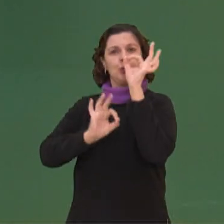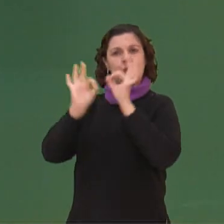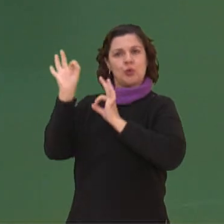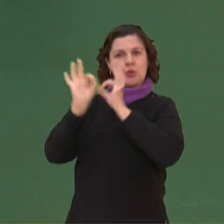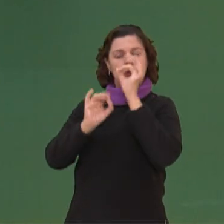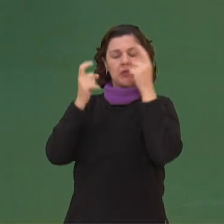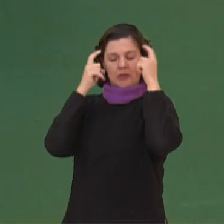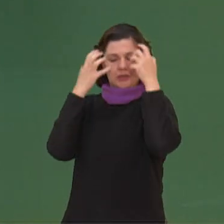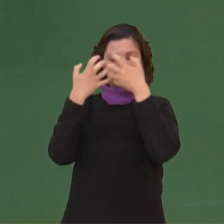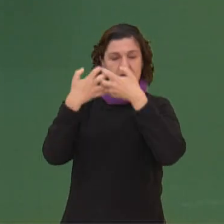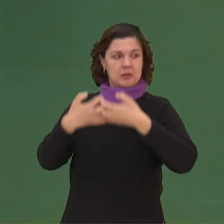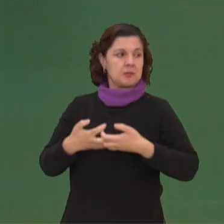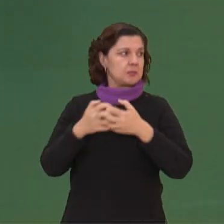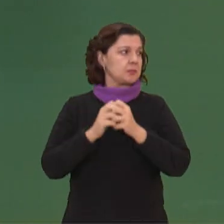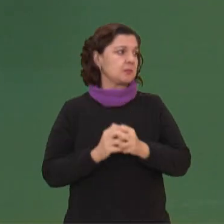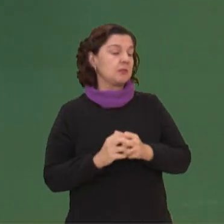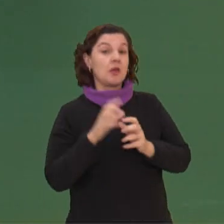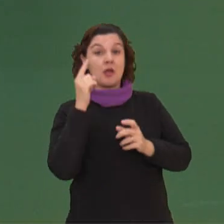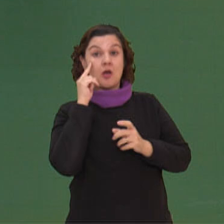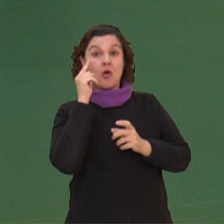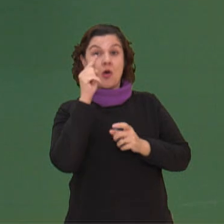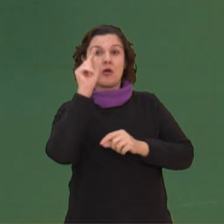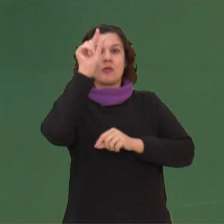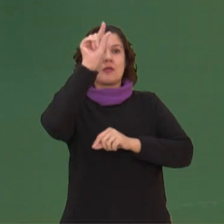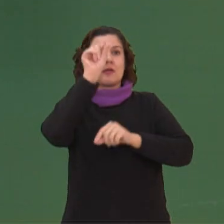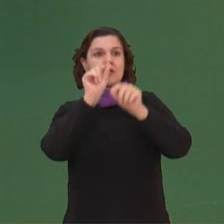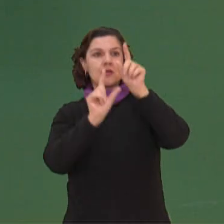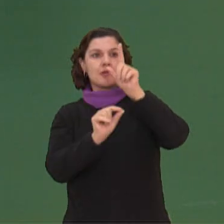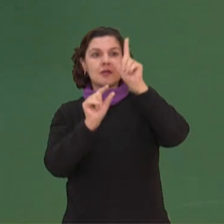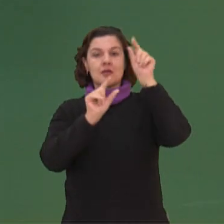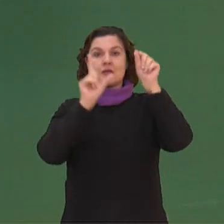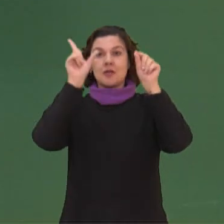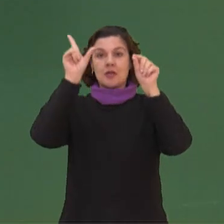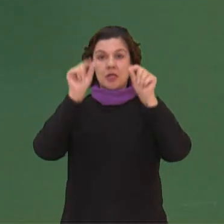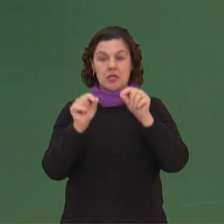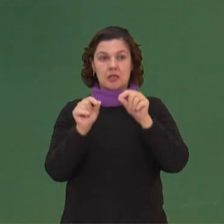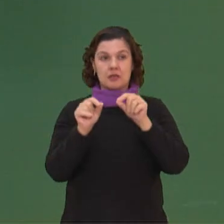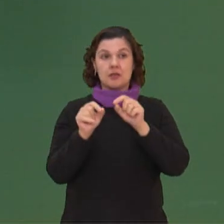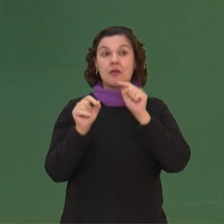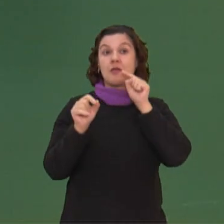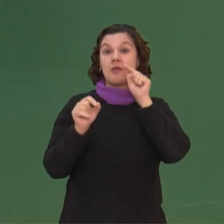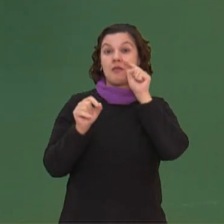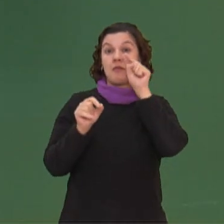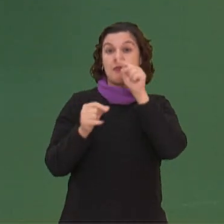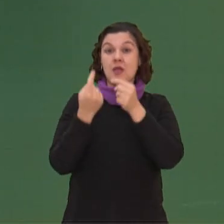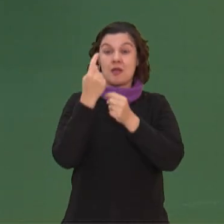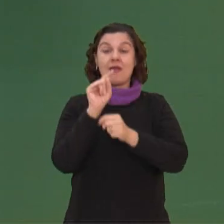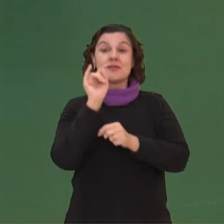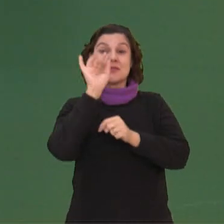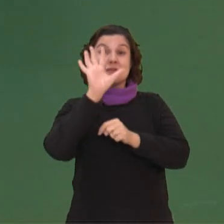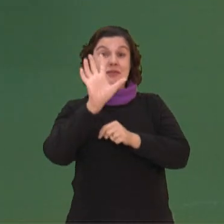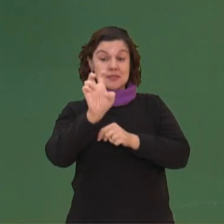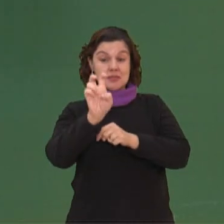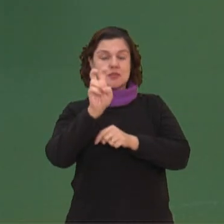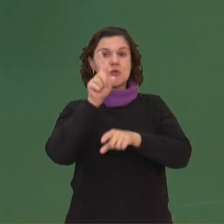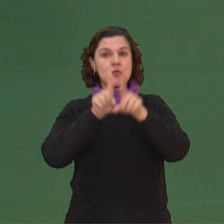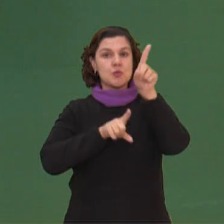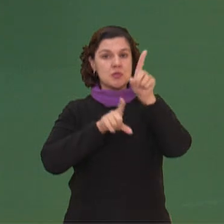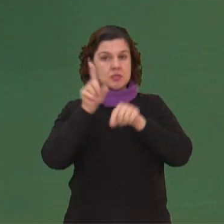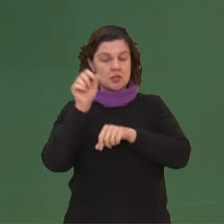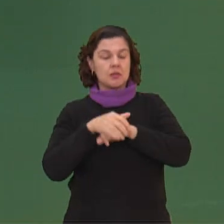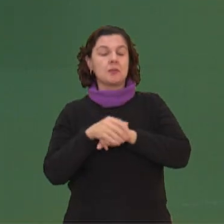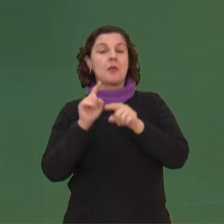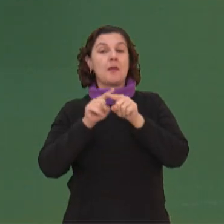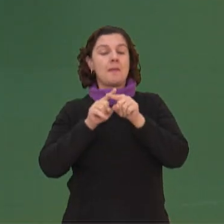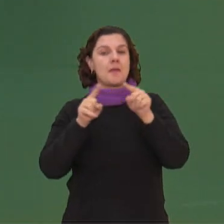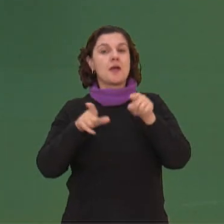que foi pensado. Inclusive o Cruzeiro do Sul tem uma estrela a mais que não está aparecendo aqui, porque na época o Mercosul